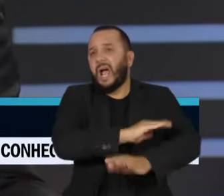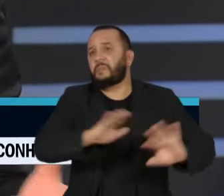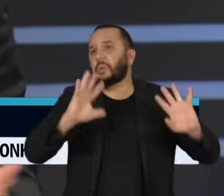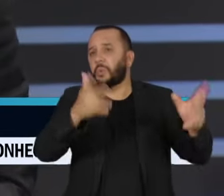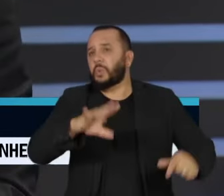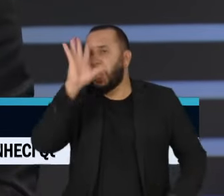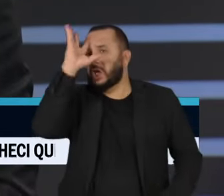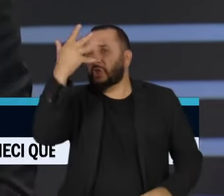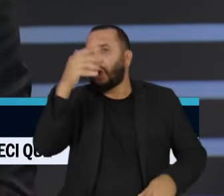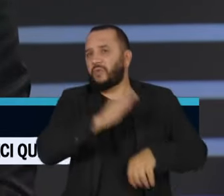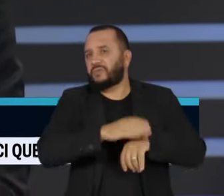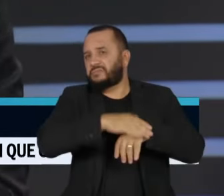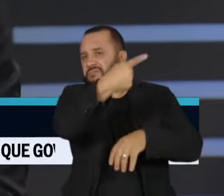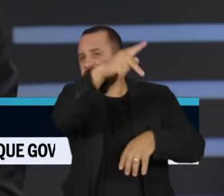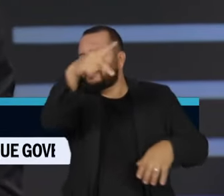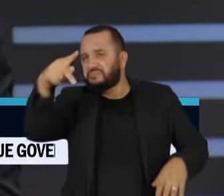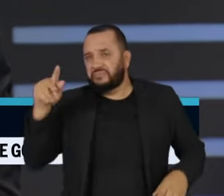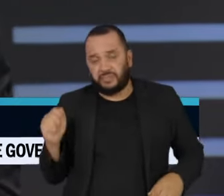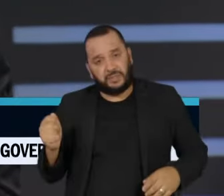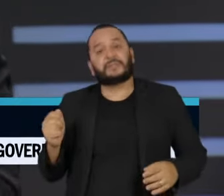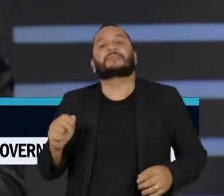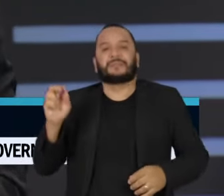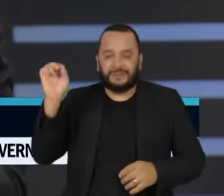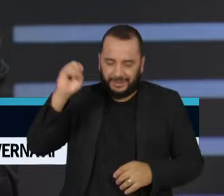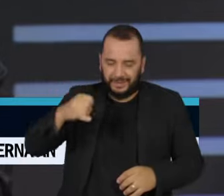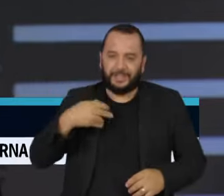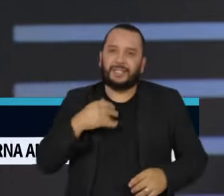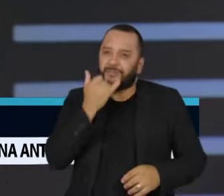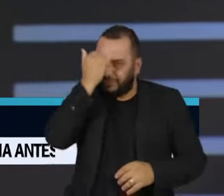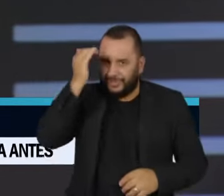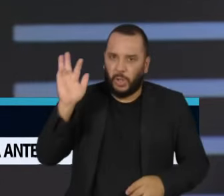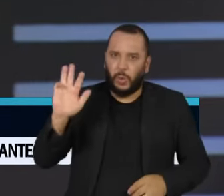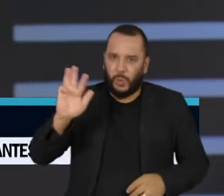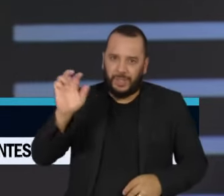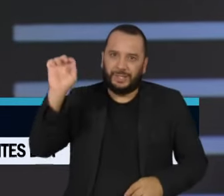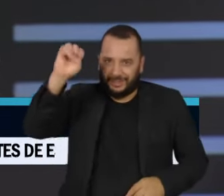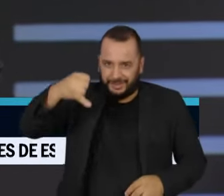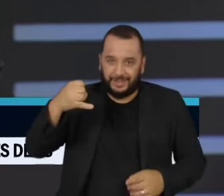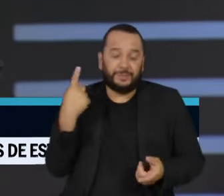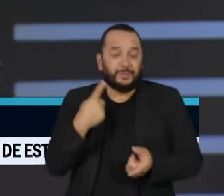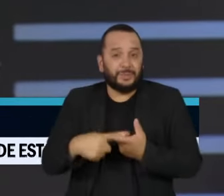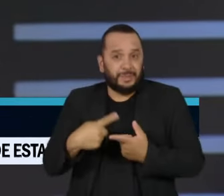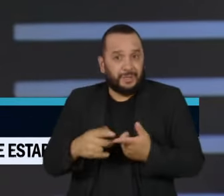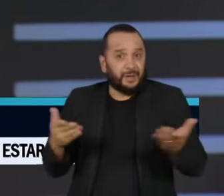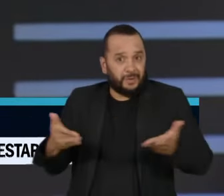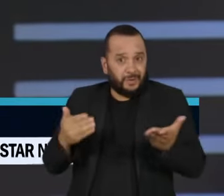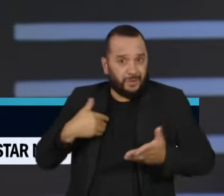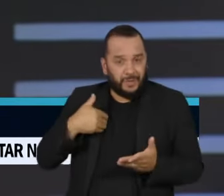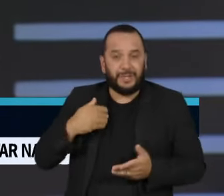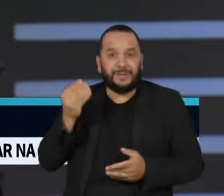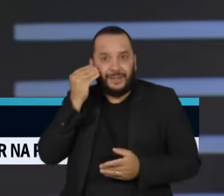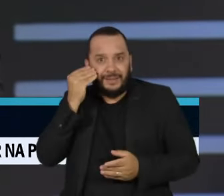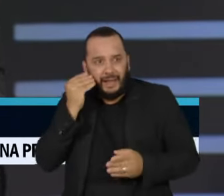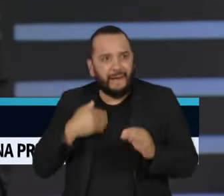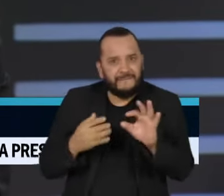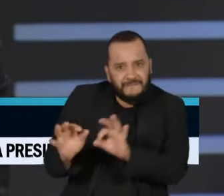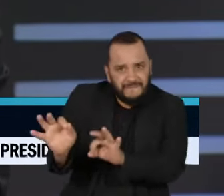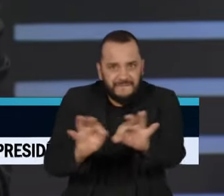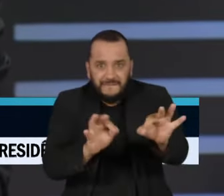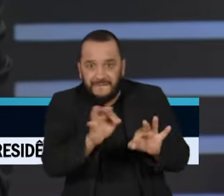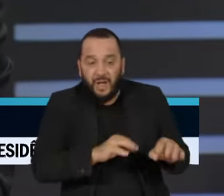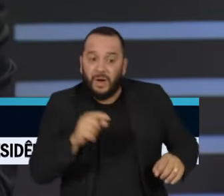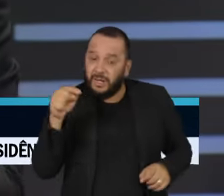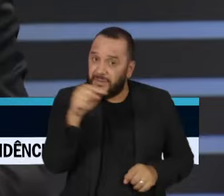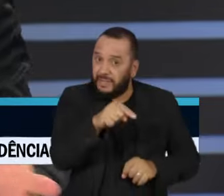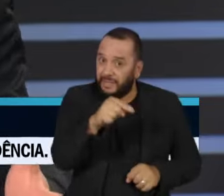acontece? Agora é uma bomba que vai explodir no colo deste governo. Esse governo novo que começa vai ter que se comunicar muito bem para tentar explicar. Ora, isso aqui